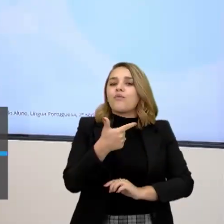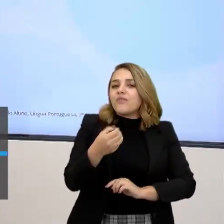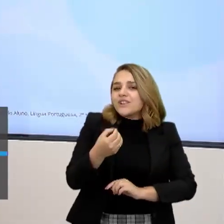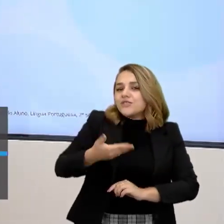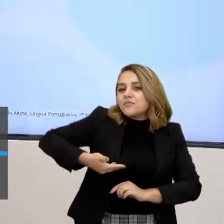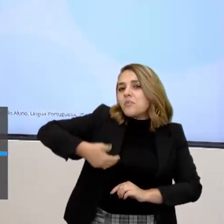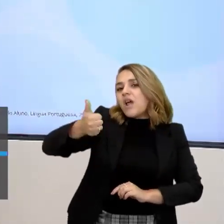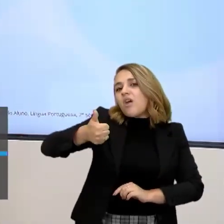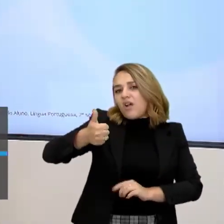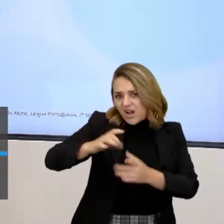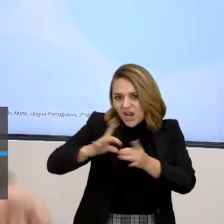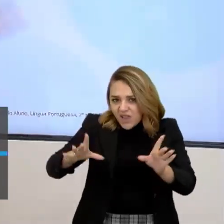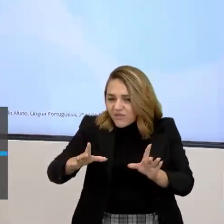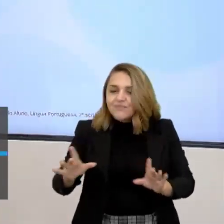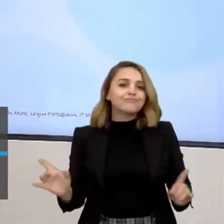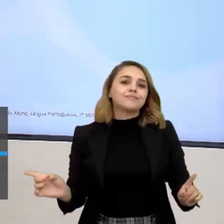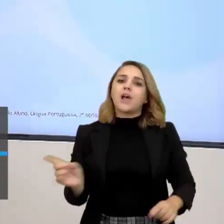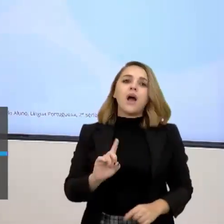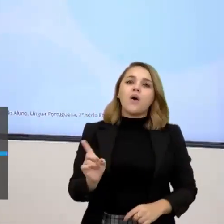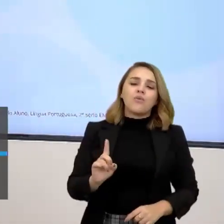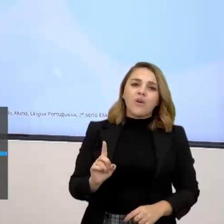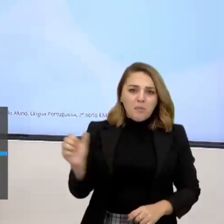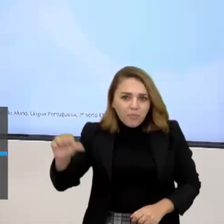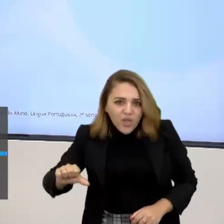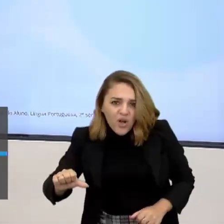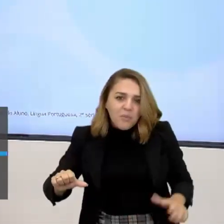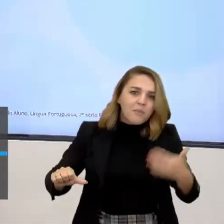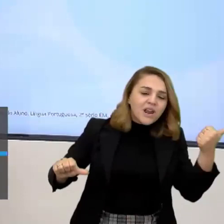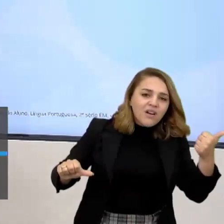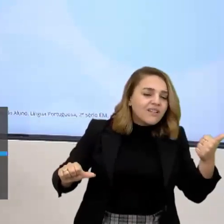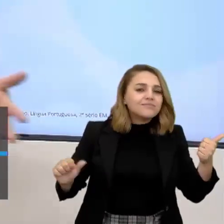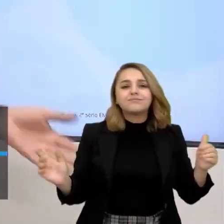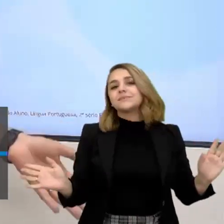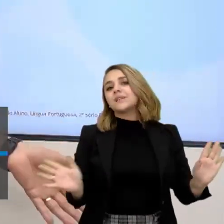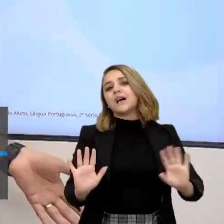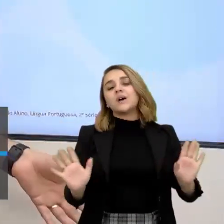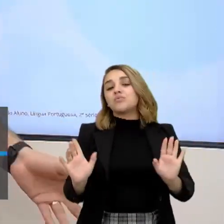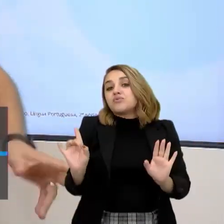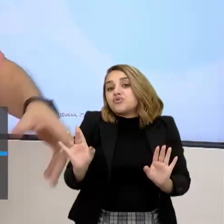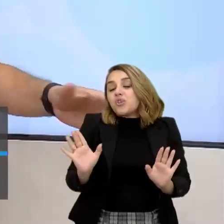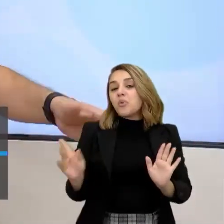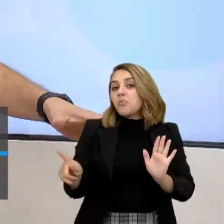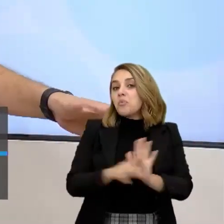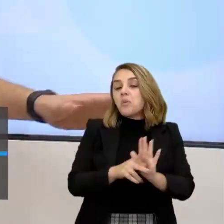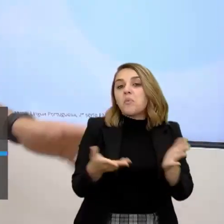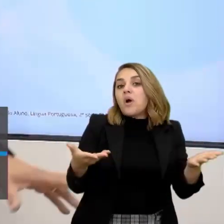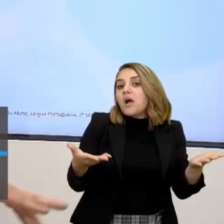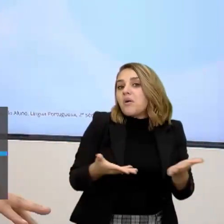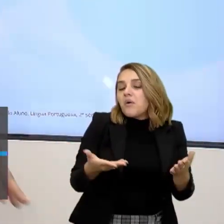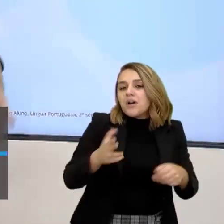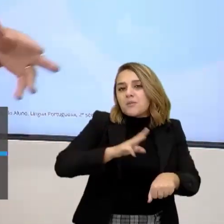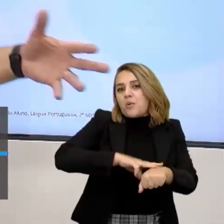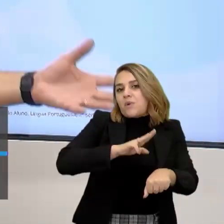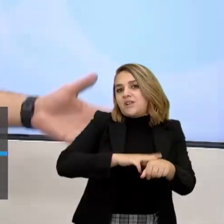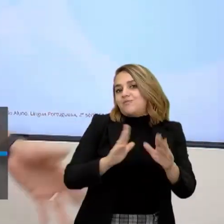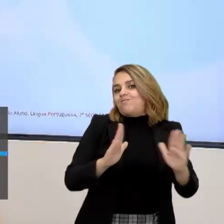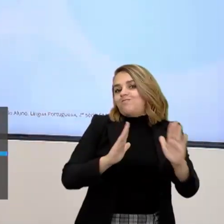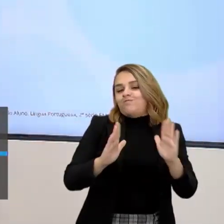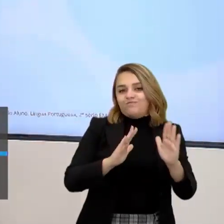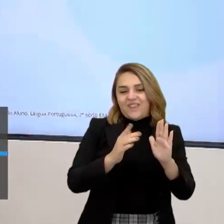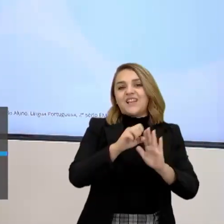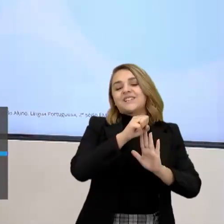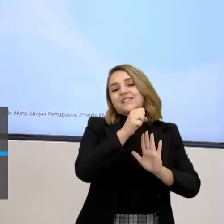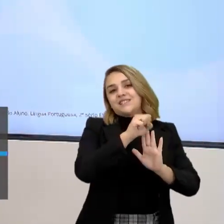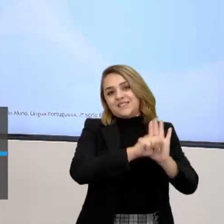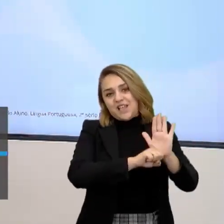ela é livre? Não. Então ela é pior? Também não. Ela é apenas a poesia do século XX. Ah, a arte do século XX é melhor?